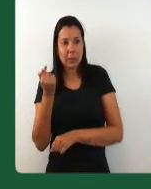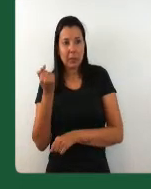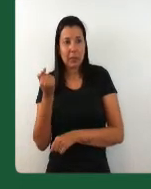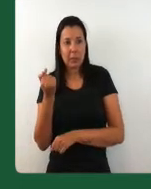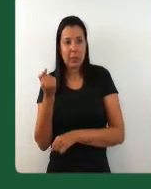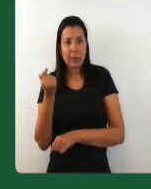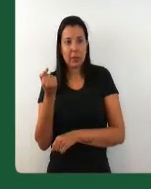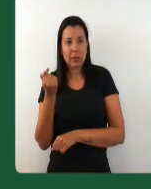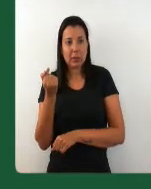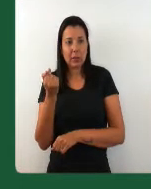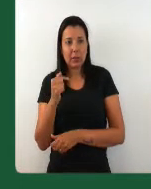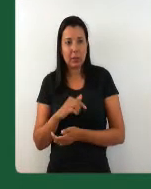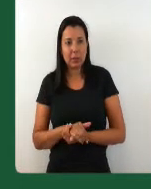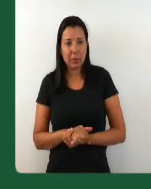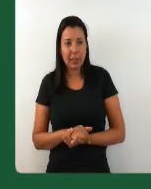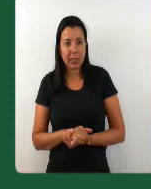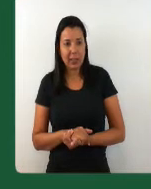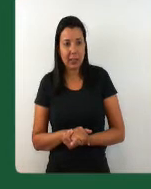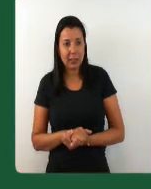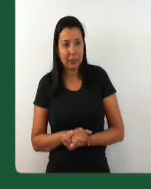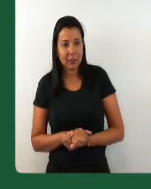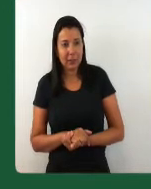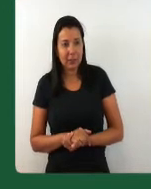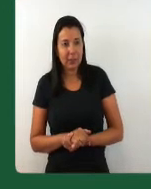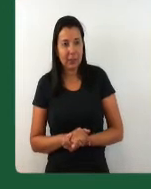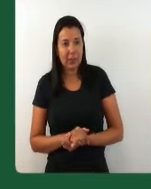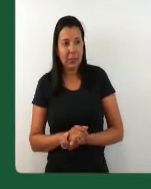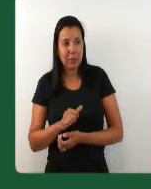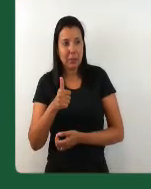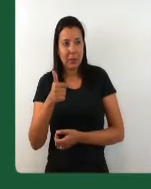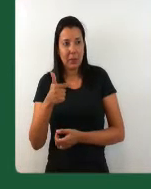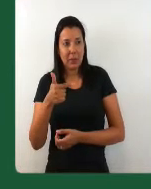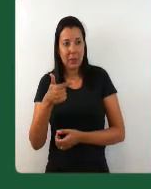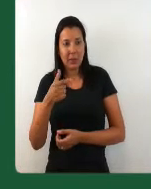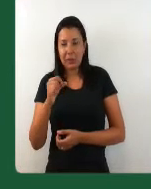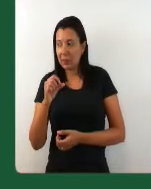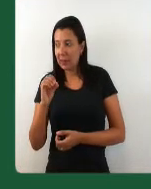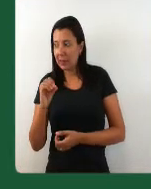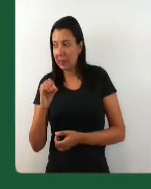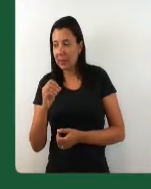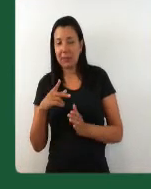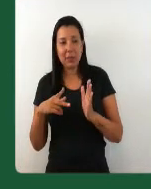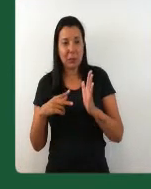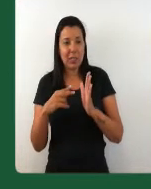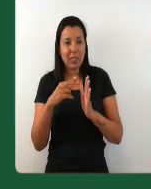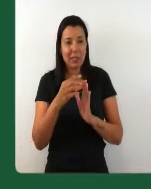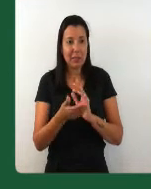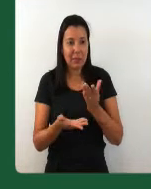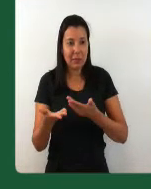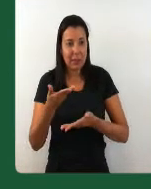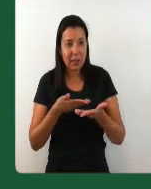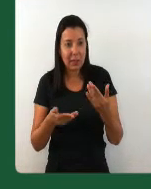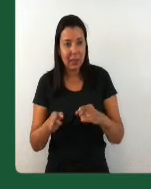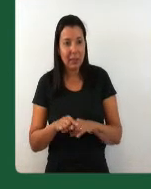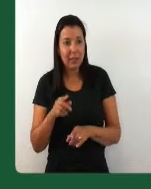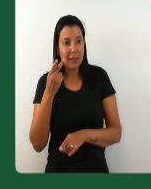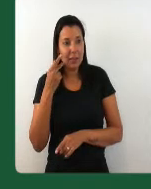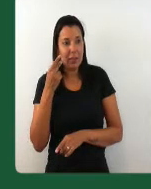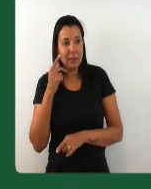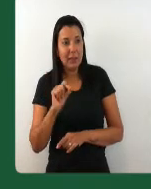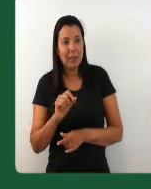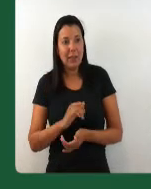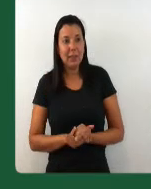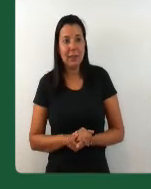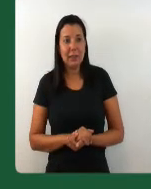né? Nós realizamos 1.200 cirurgias, 44 mil atendimentos ambulatoriais,